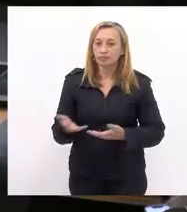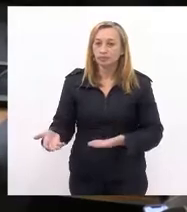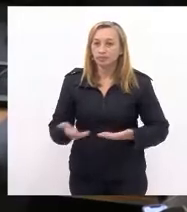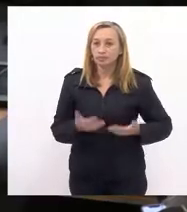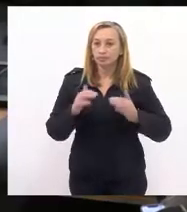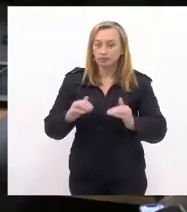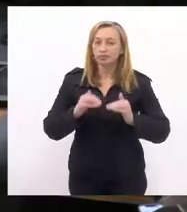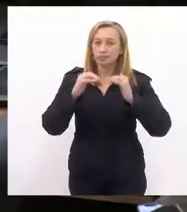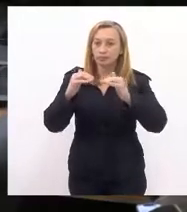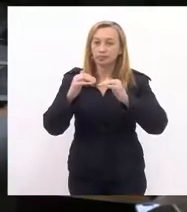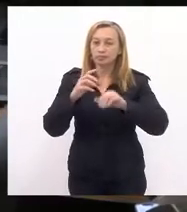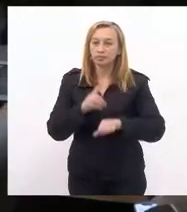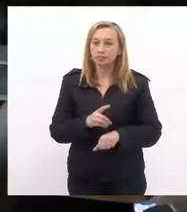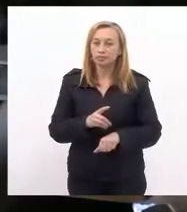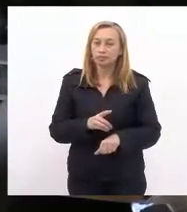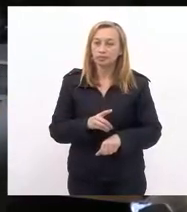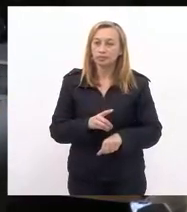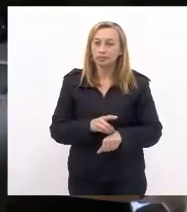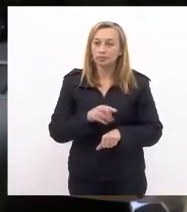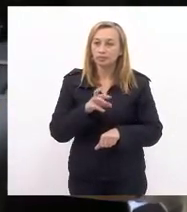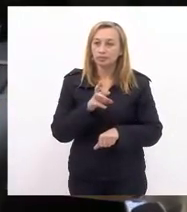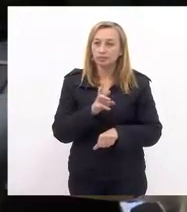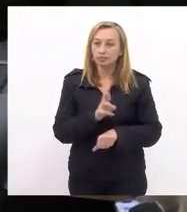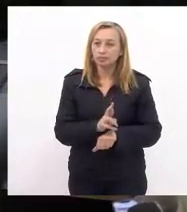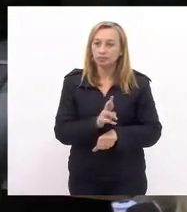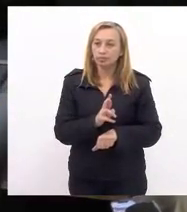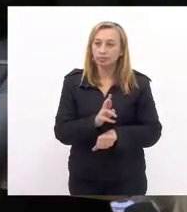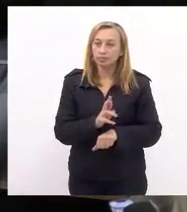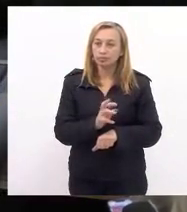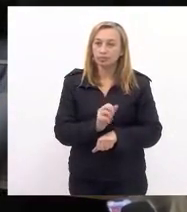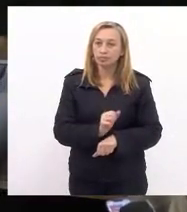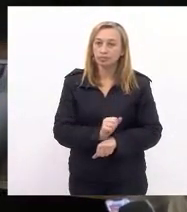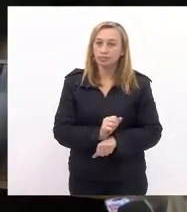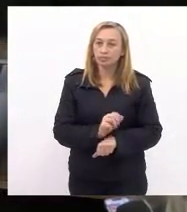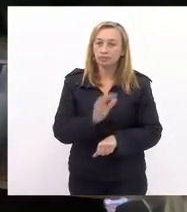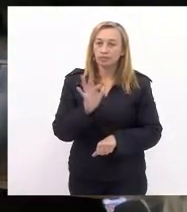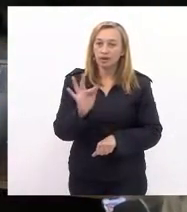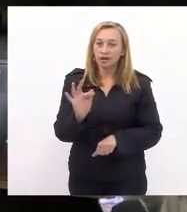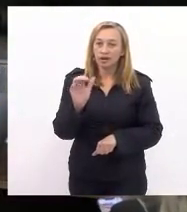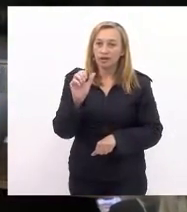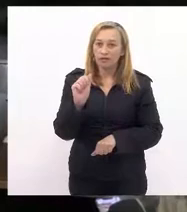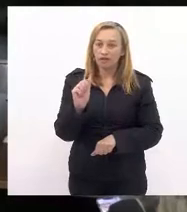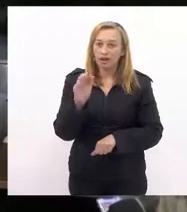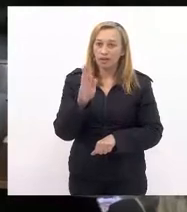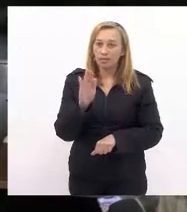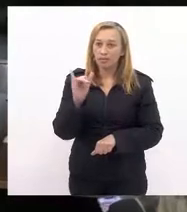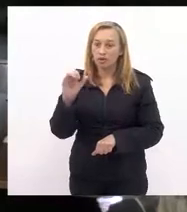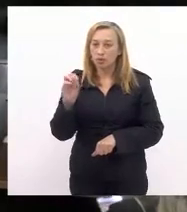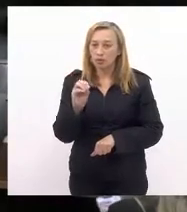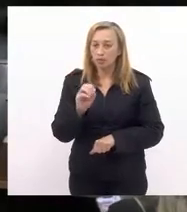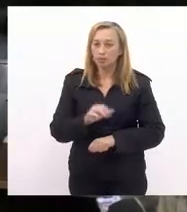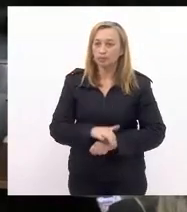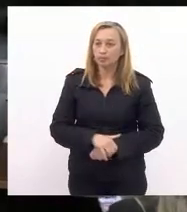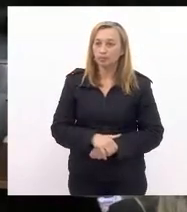Tenho a honra de chamar o excelentíssimo doutor Fábio Soares Bastos.